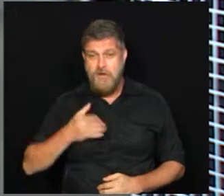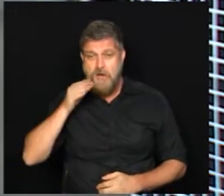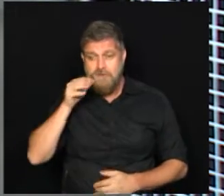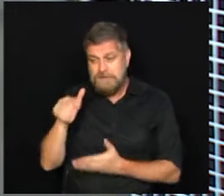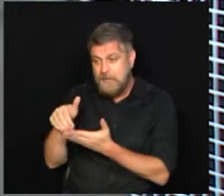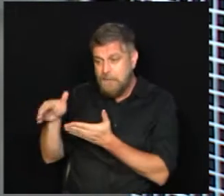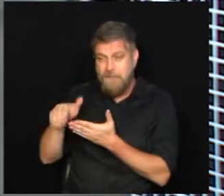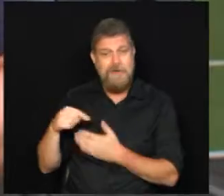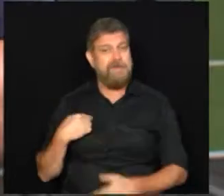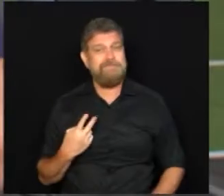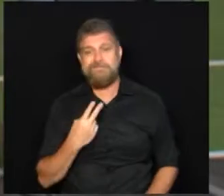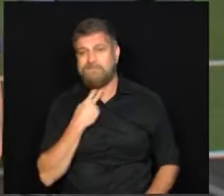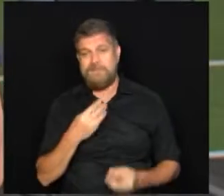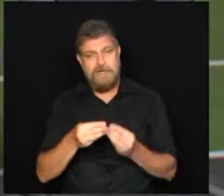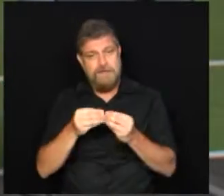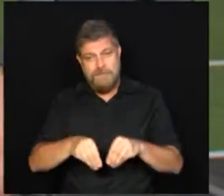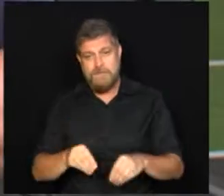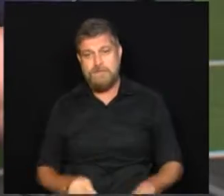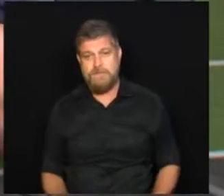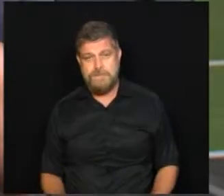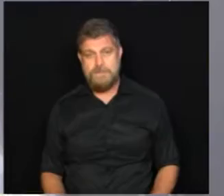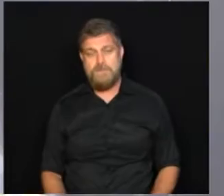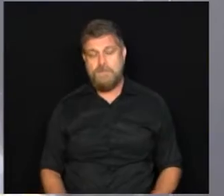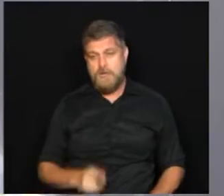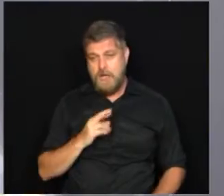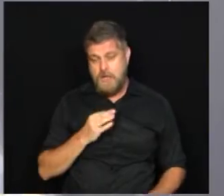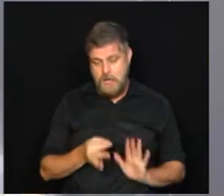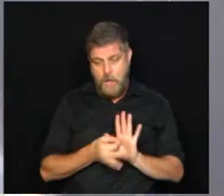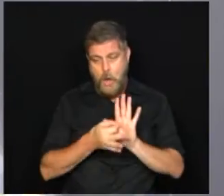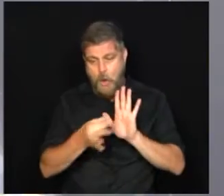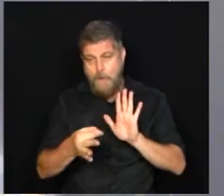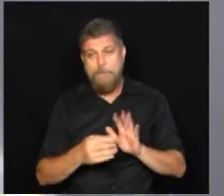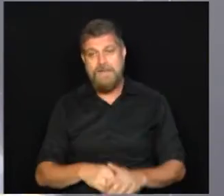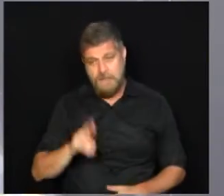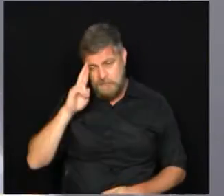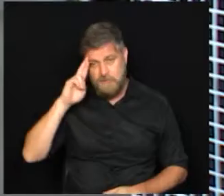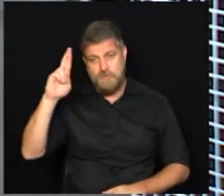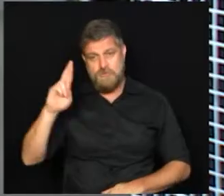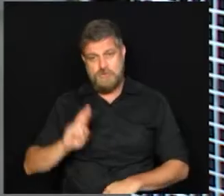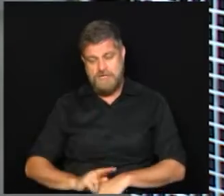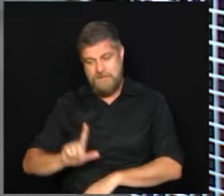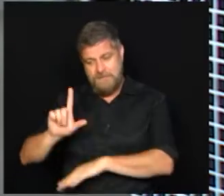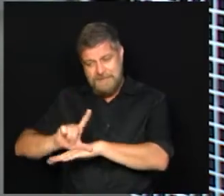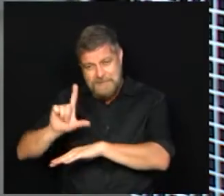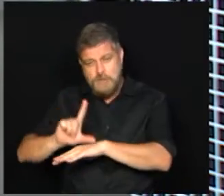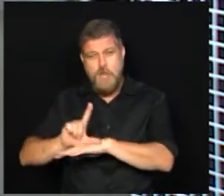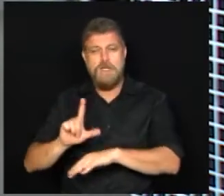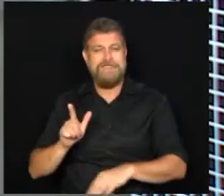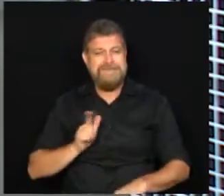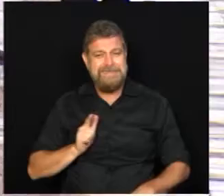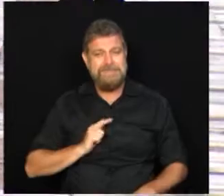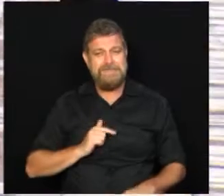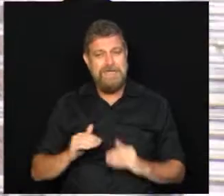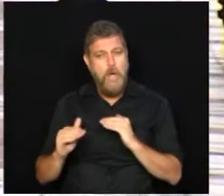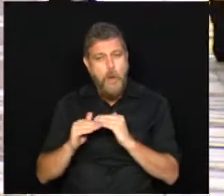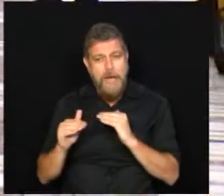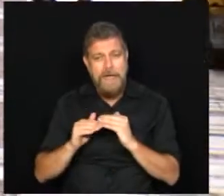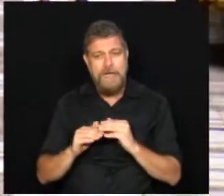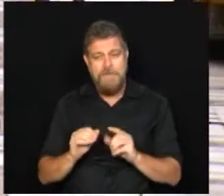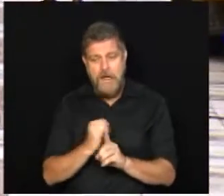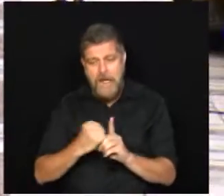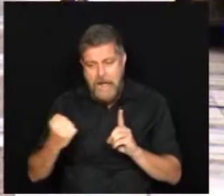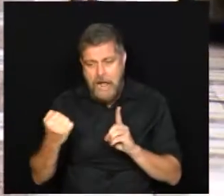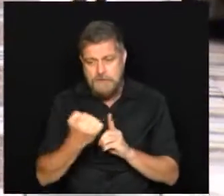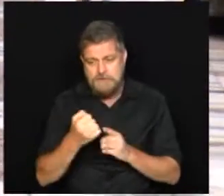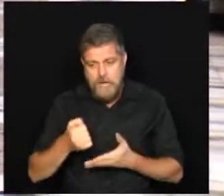equipe a gente fica com prejuízo na visão dos Comerciantes é necessário um equilíbrio e colaboração de toda a sociedade